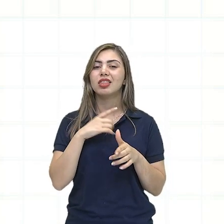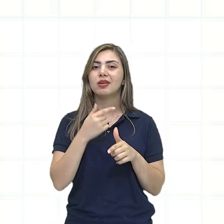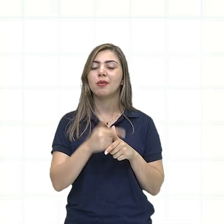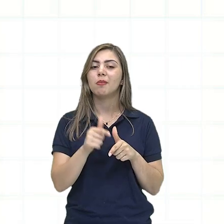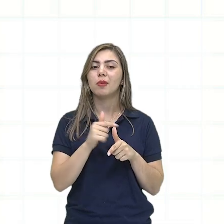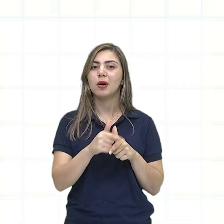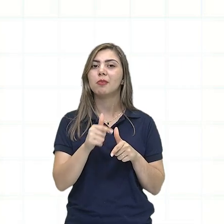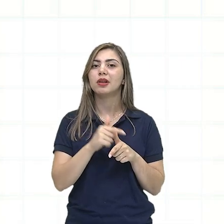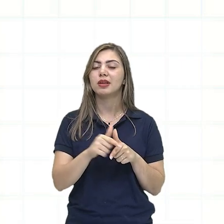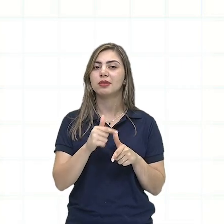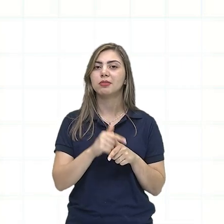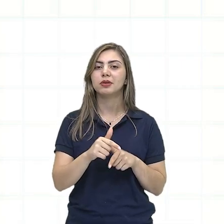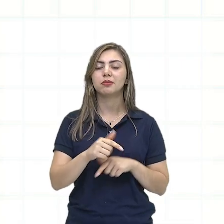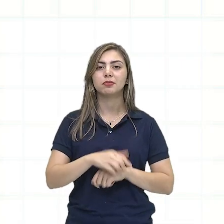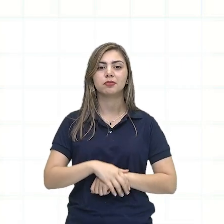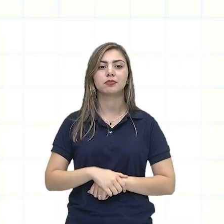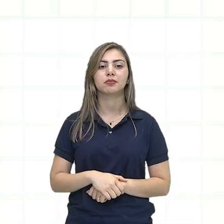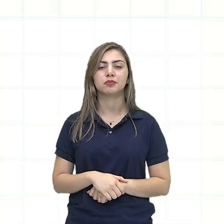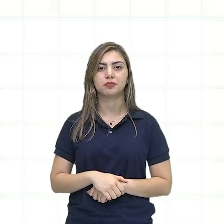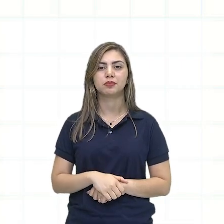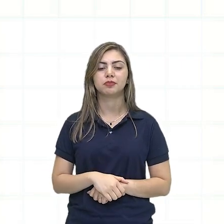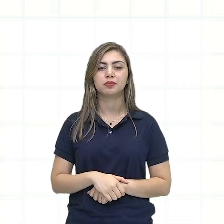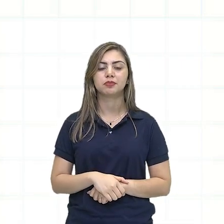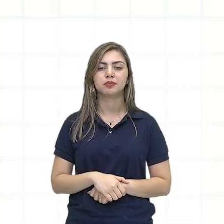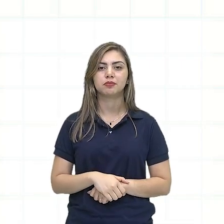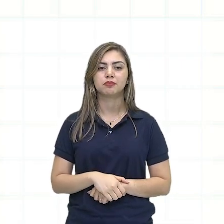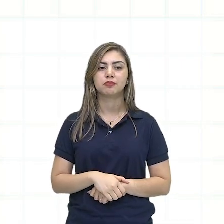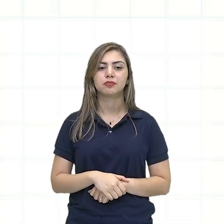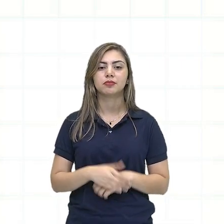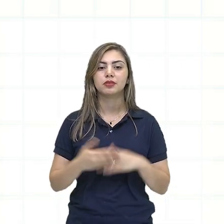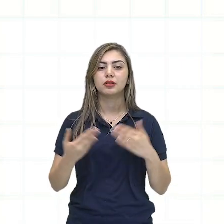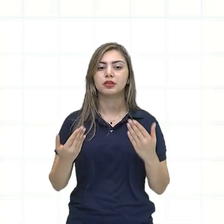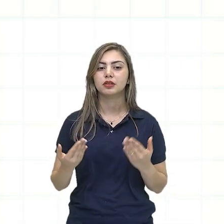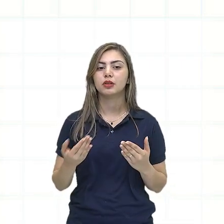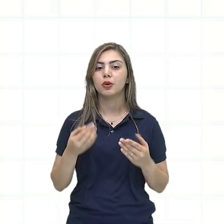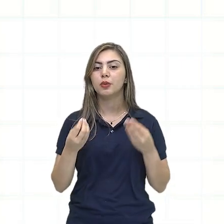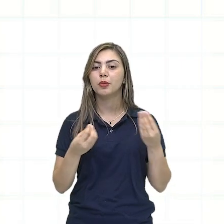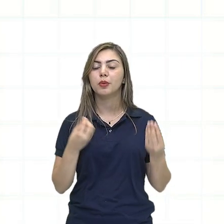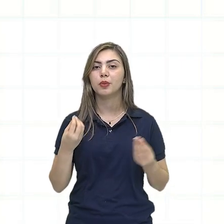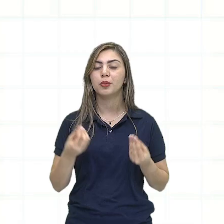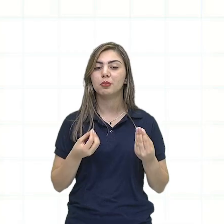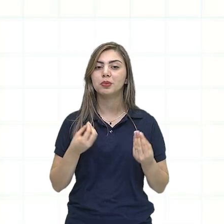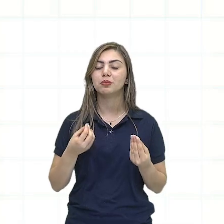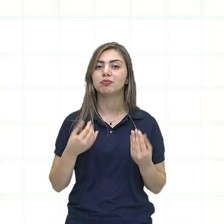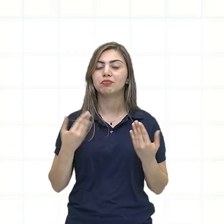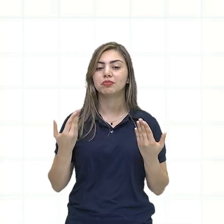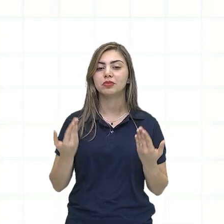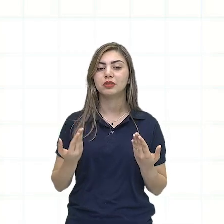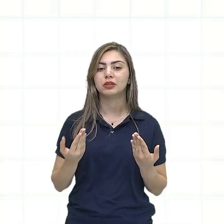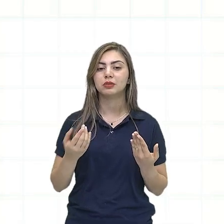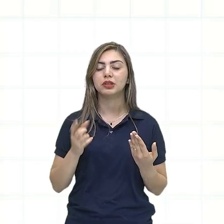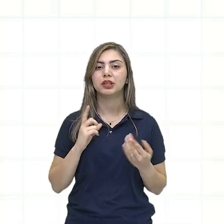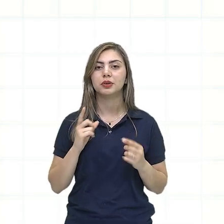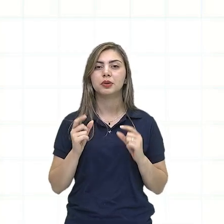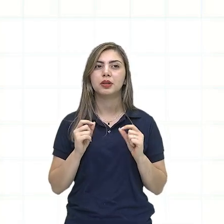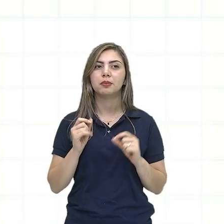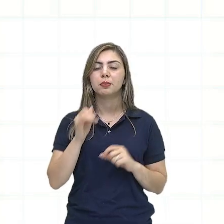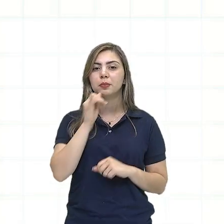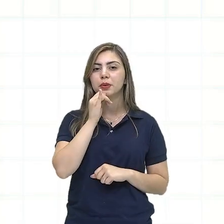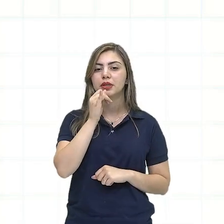desenvolveu ali uma hiperlordose, que vai imitar também a pose